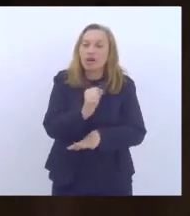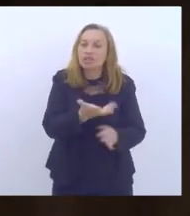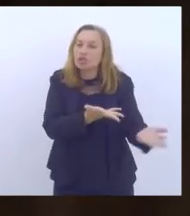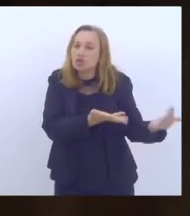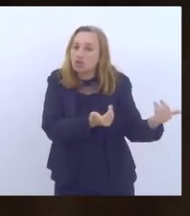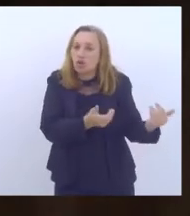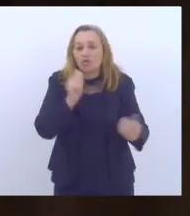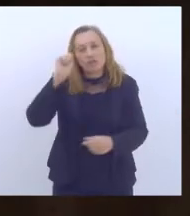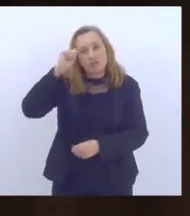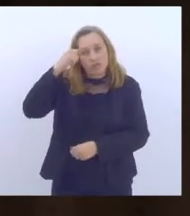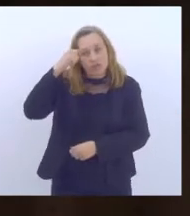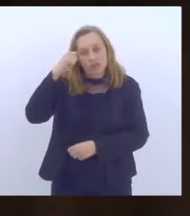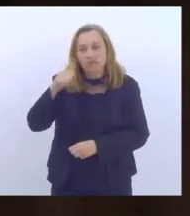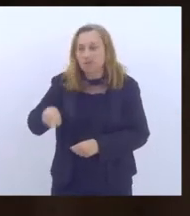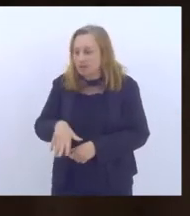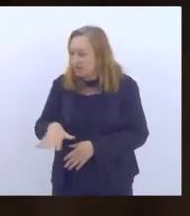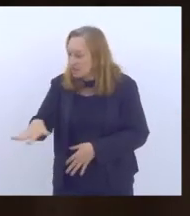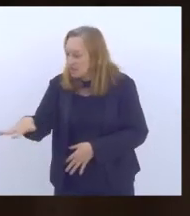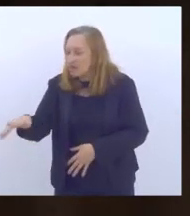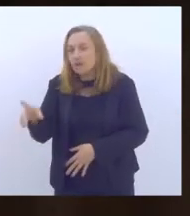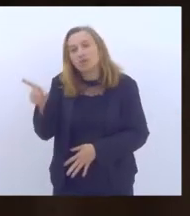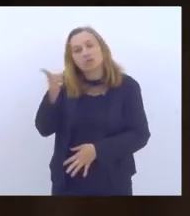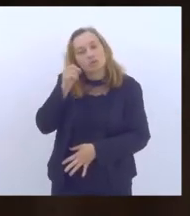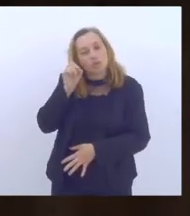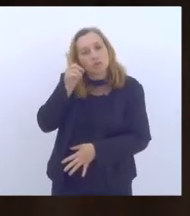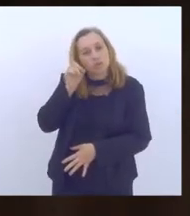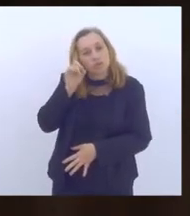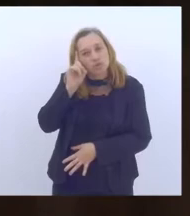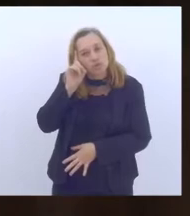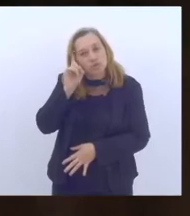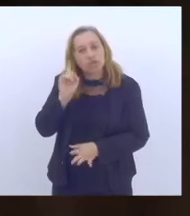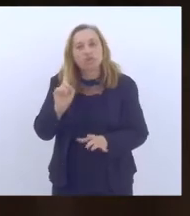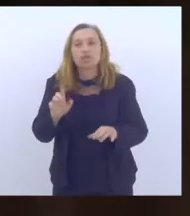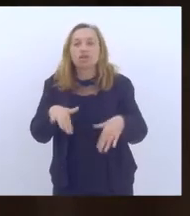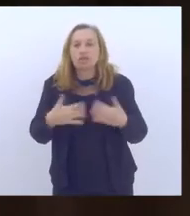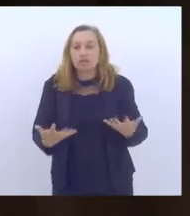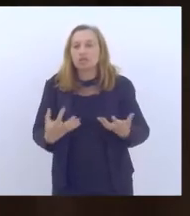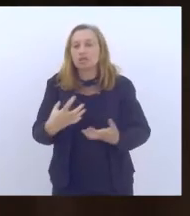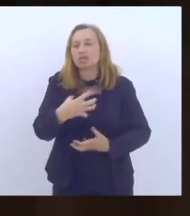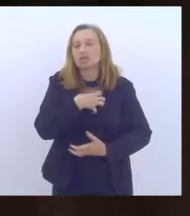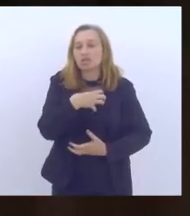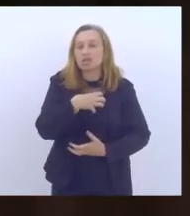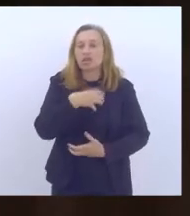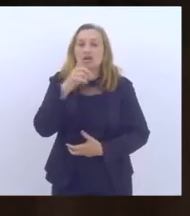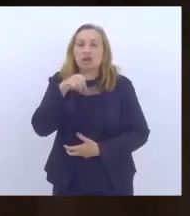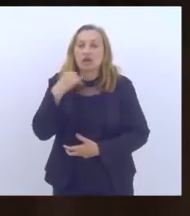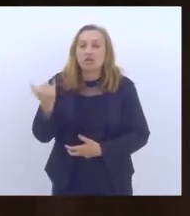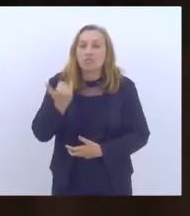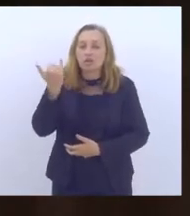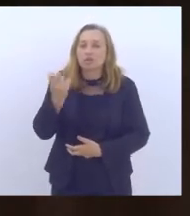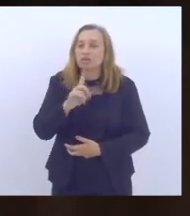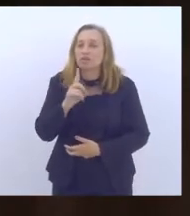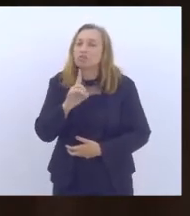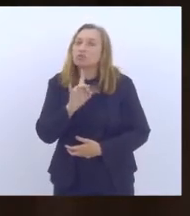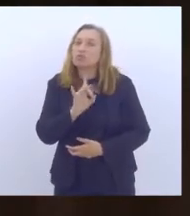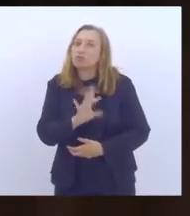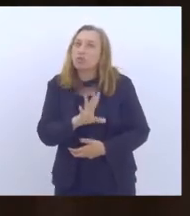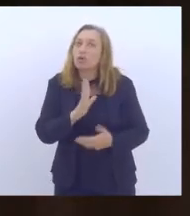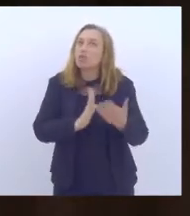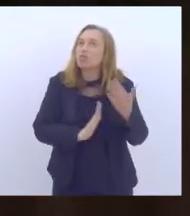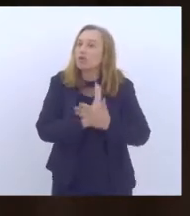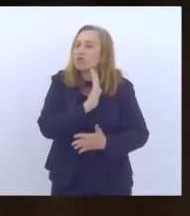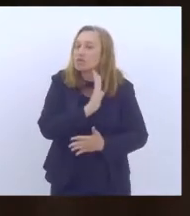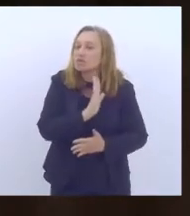jovens pretos nas favelas todos os dias Então nesse sentido é importante não só a